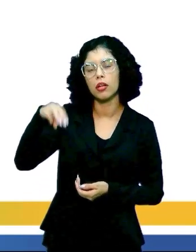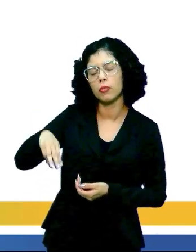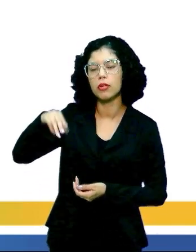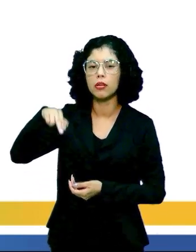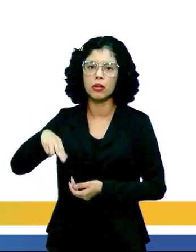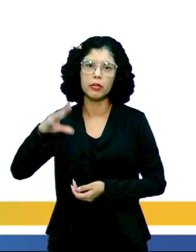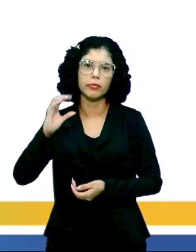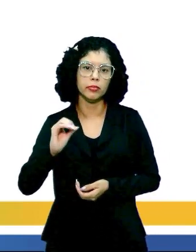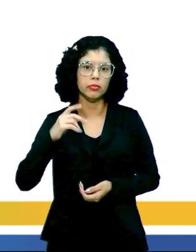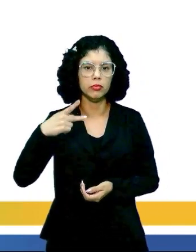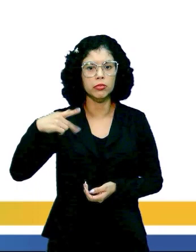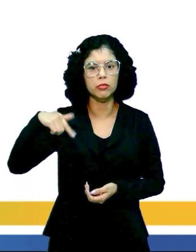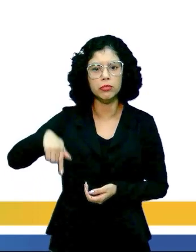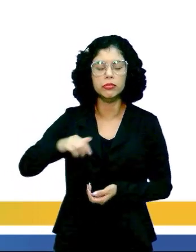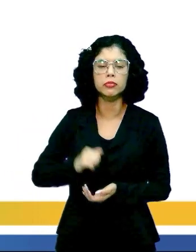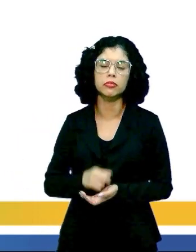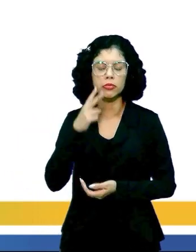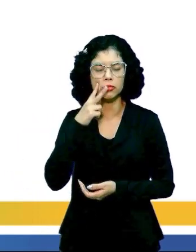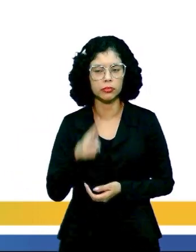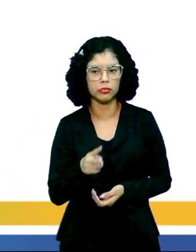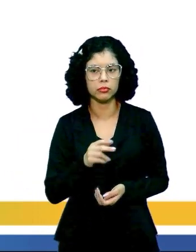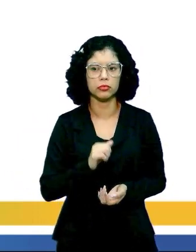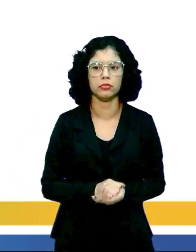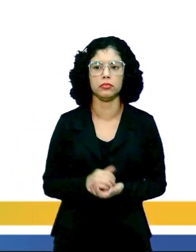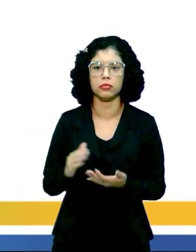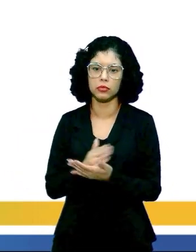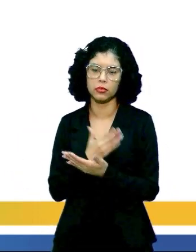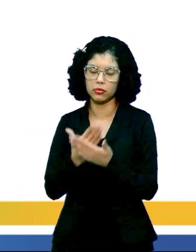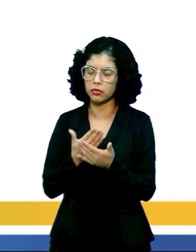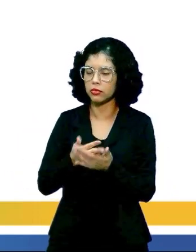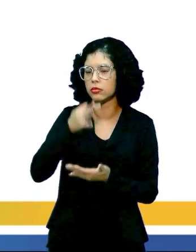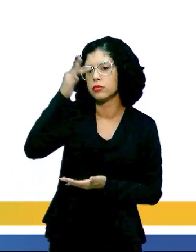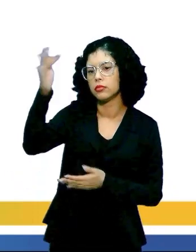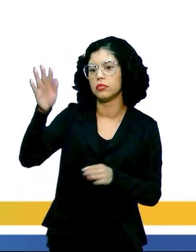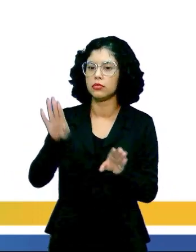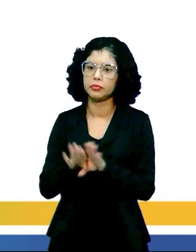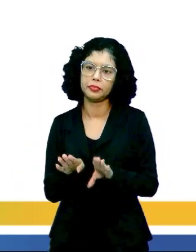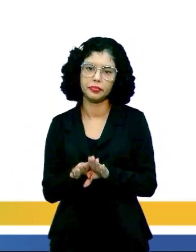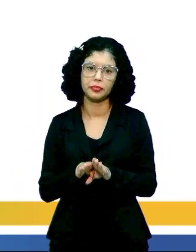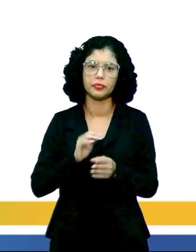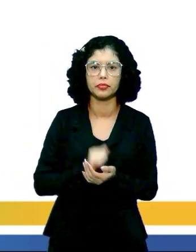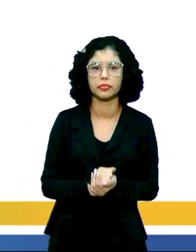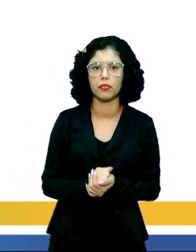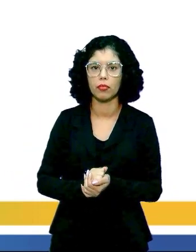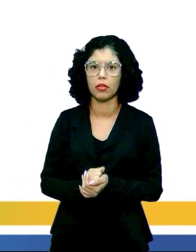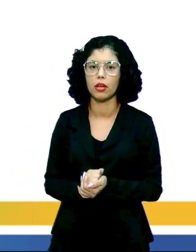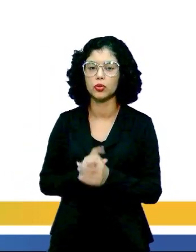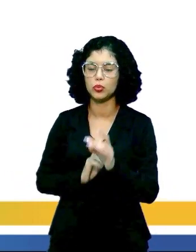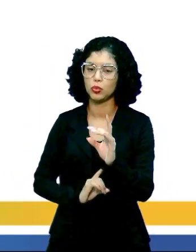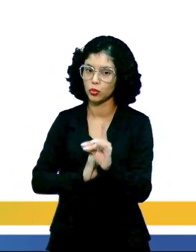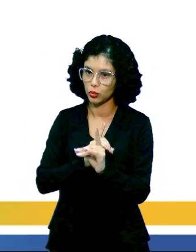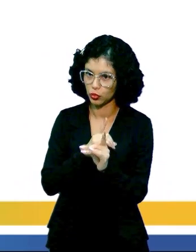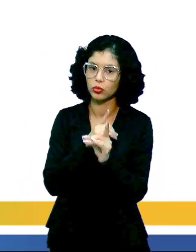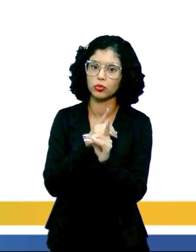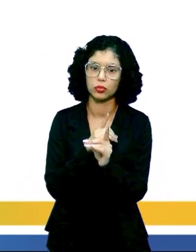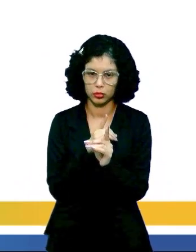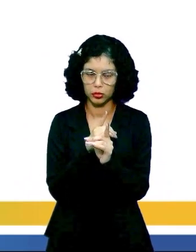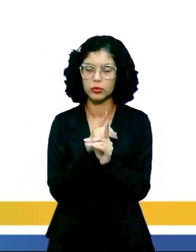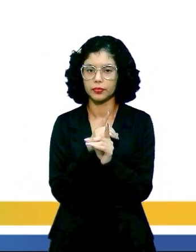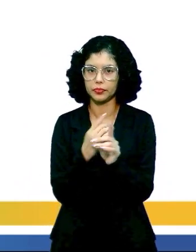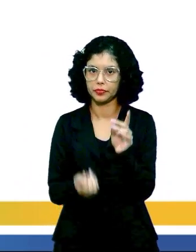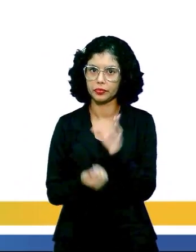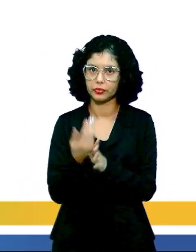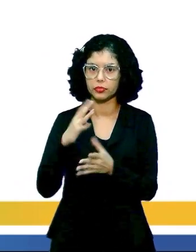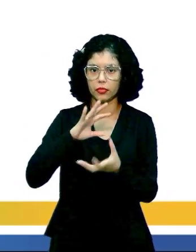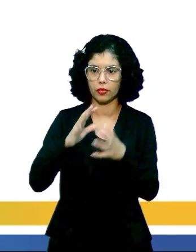N, O, P e Q que nós vamos ver em aulas futuras. Então Rutherford, ele descobriu a existência da eletrosfera